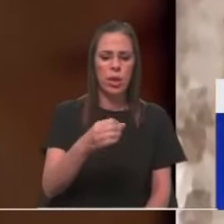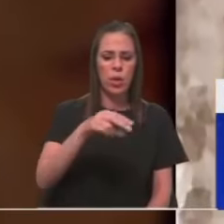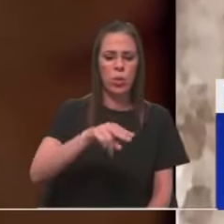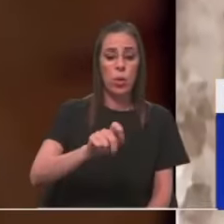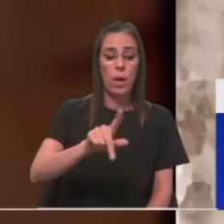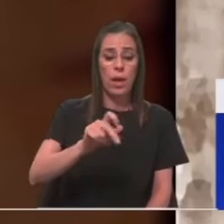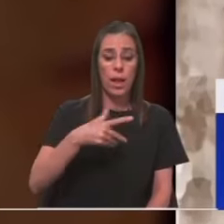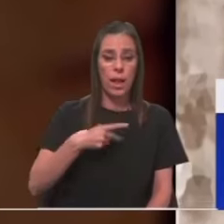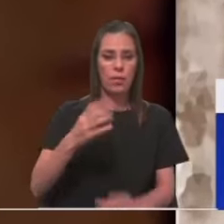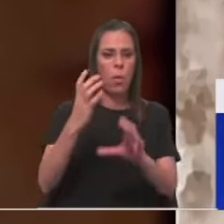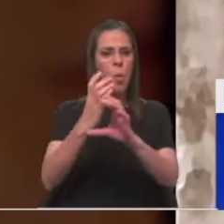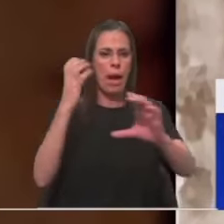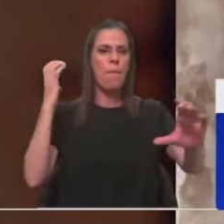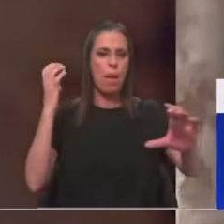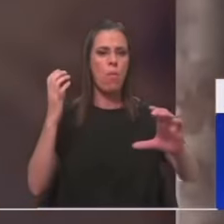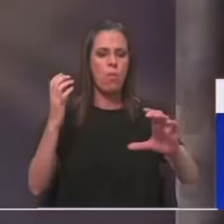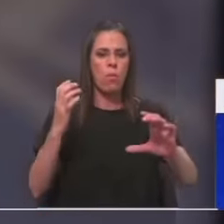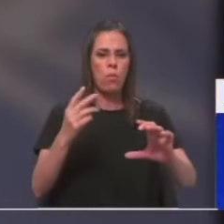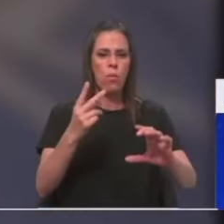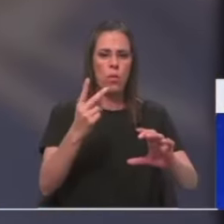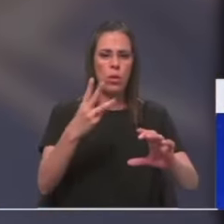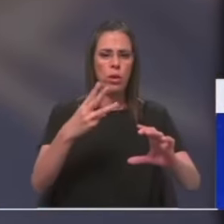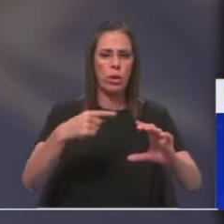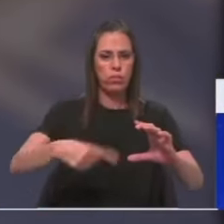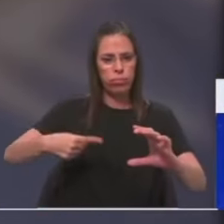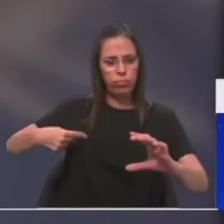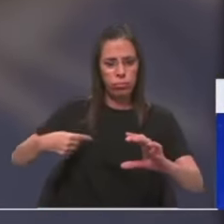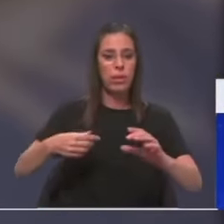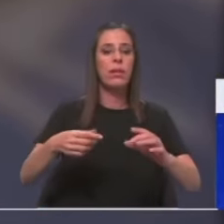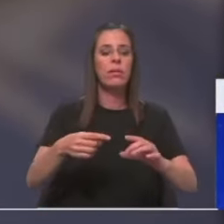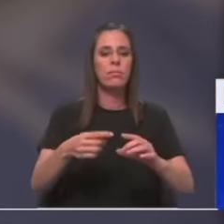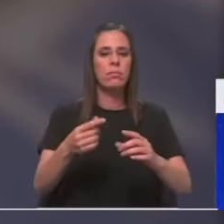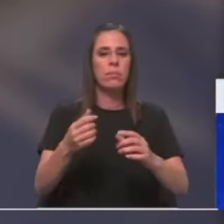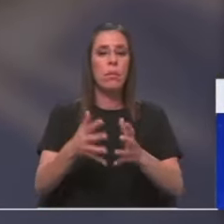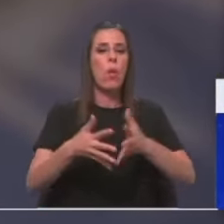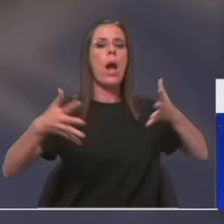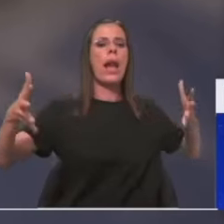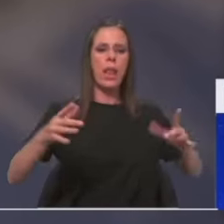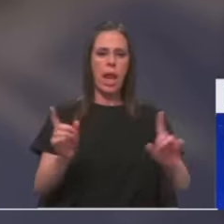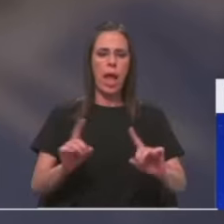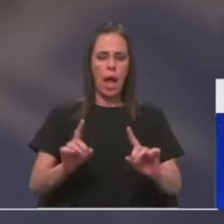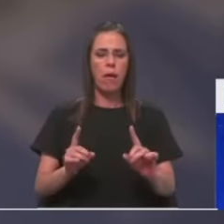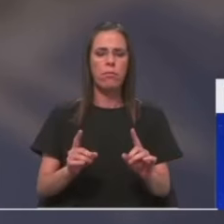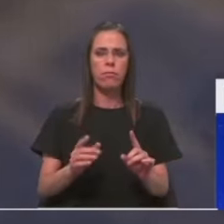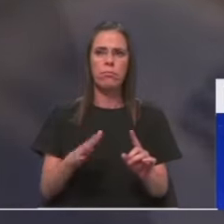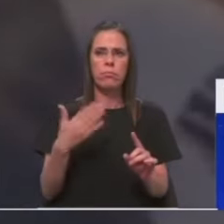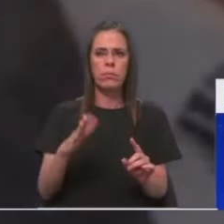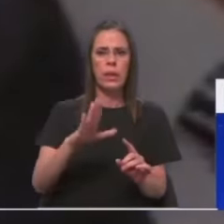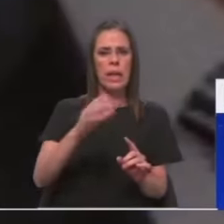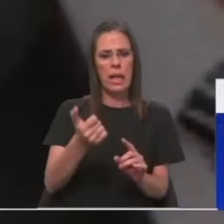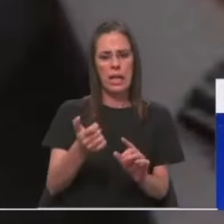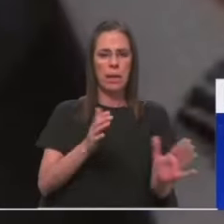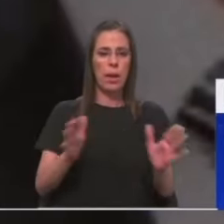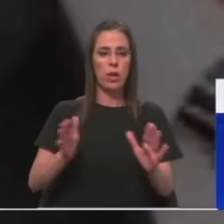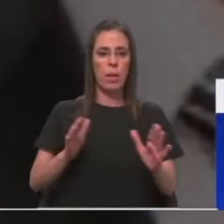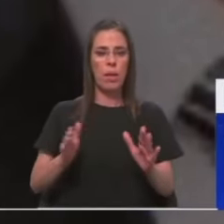de areia era um camião dois três rodados três eixos que não era uma carga muito grande aqu era uma carga aí para 15 toneladas mais